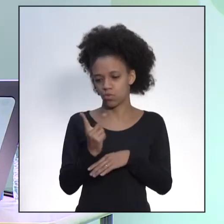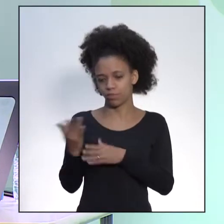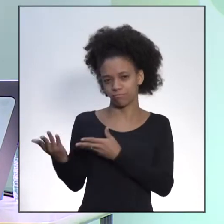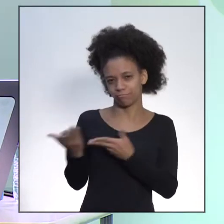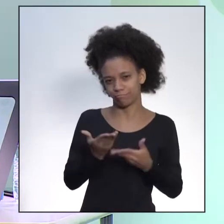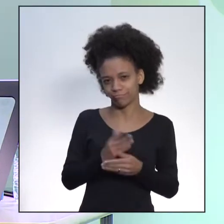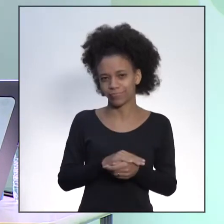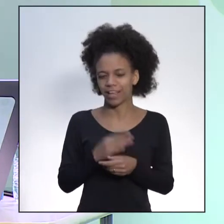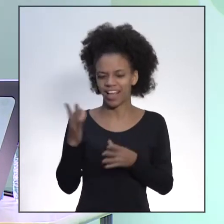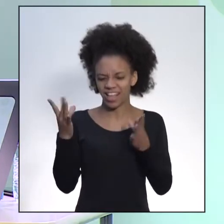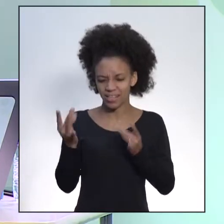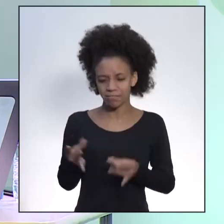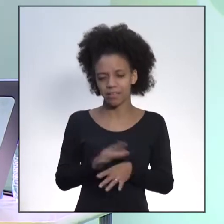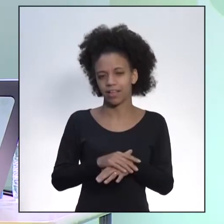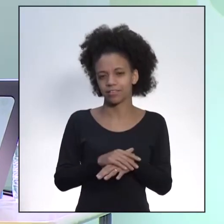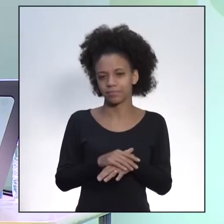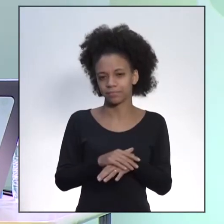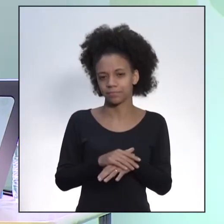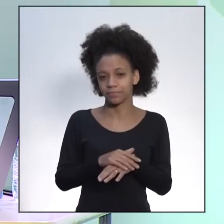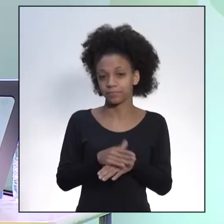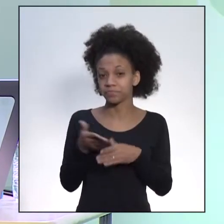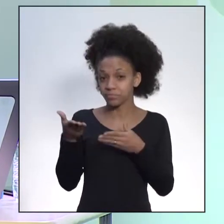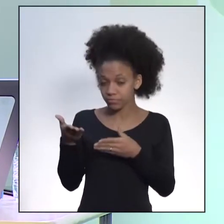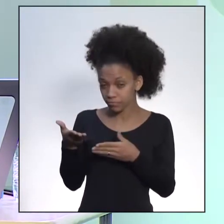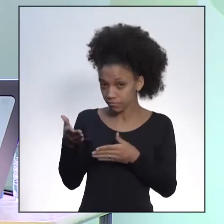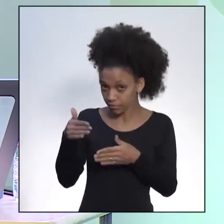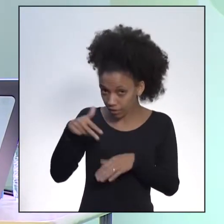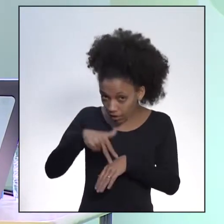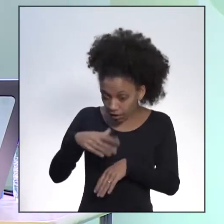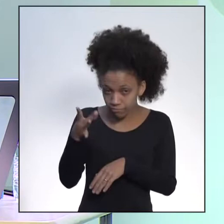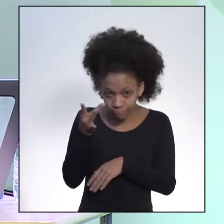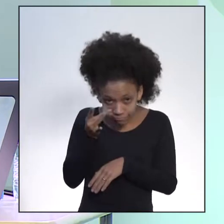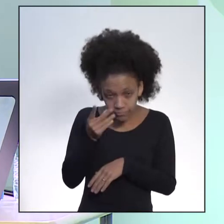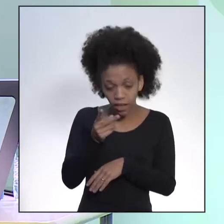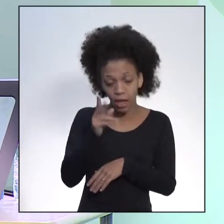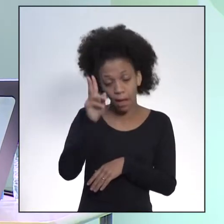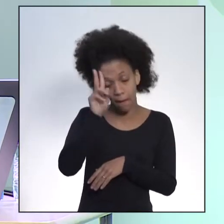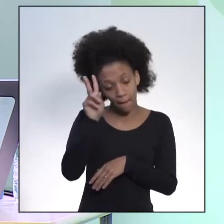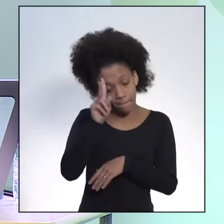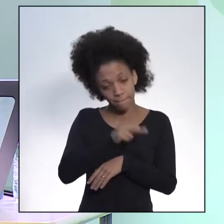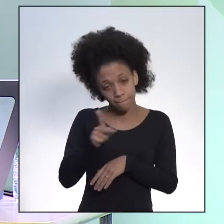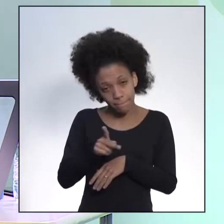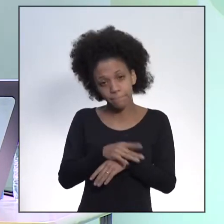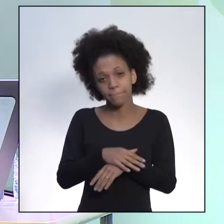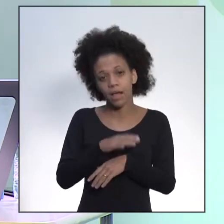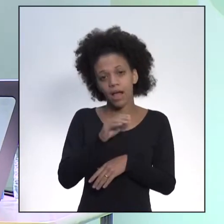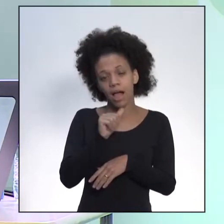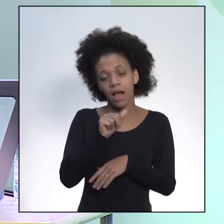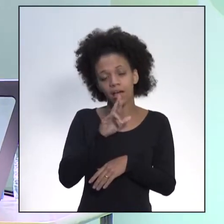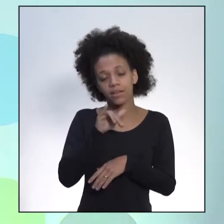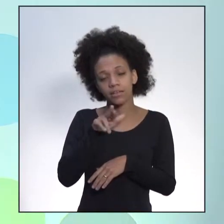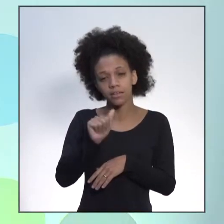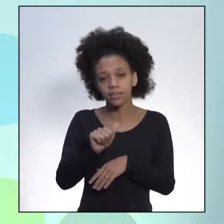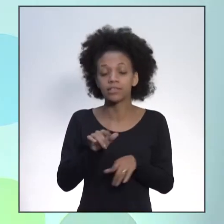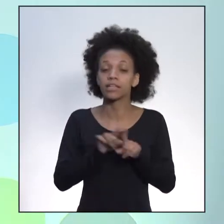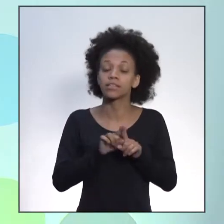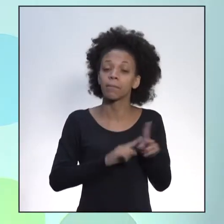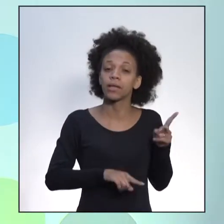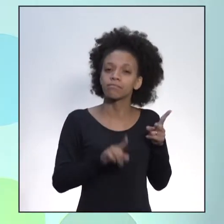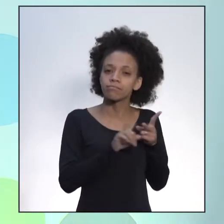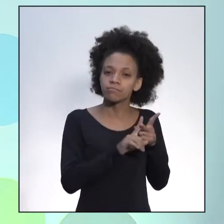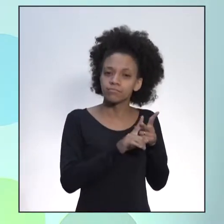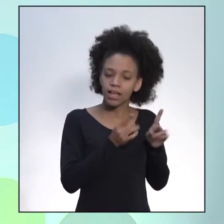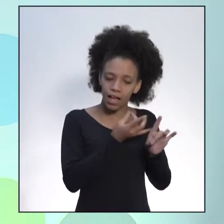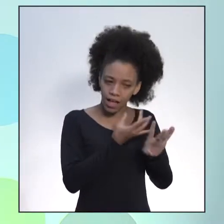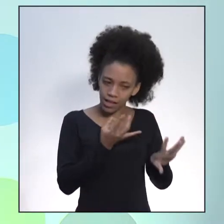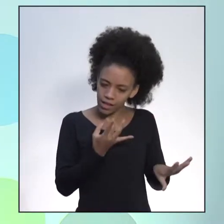muito especiais. Nós temos aqui no estúdio a professora de História, Ariana Peixoto, e também temos à distância, que vai